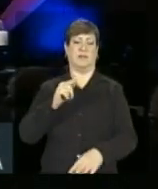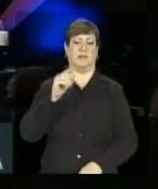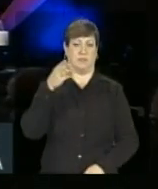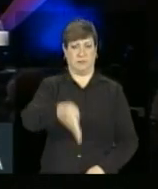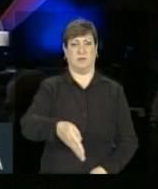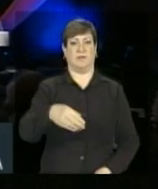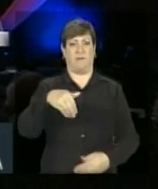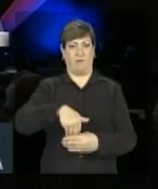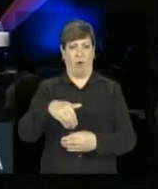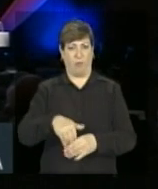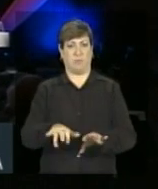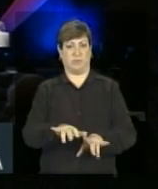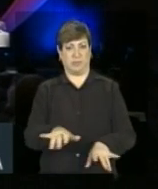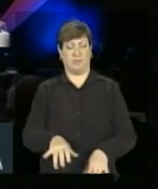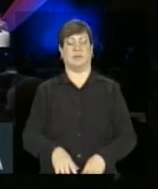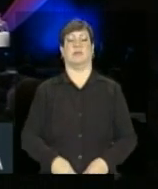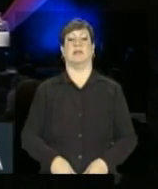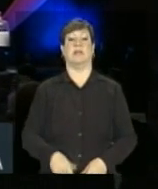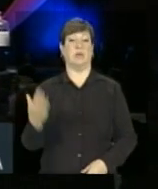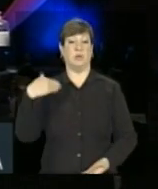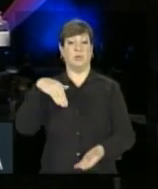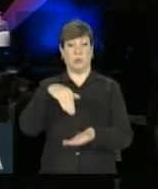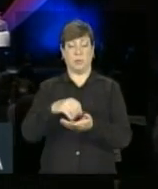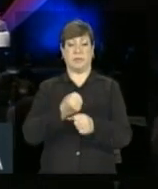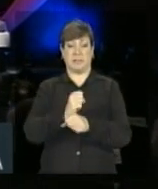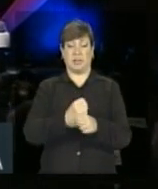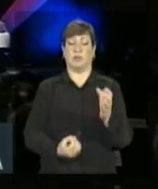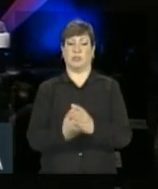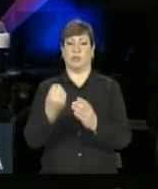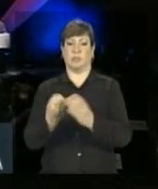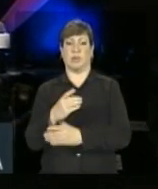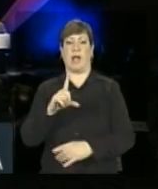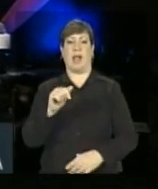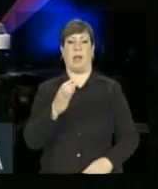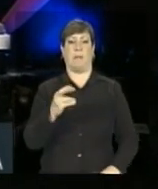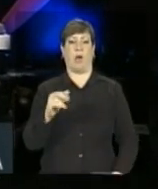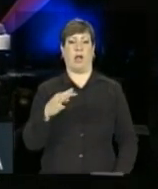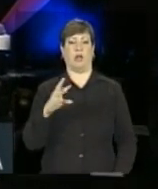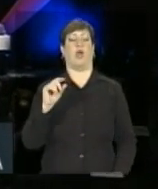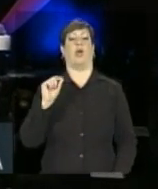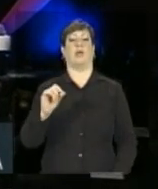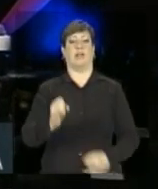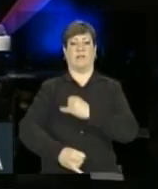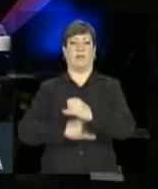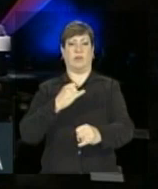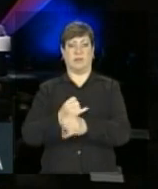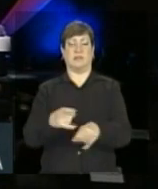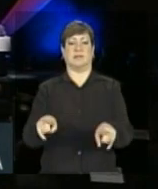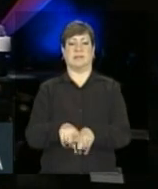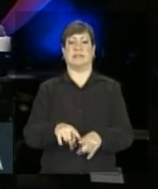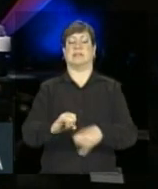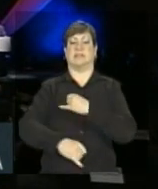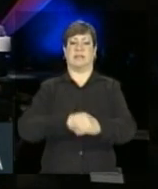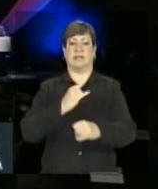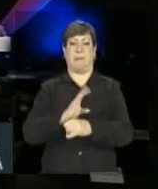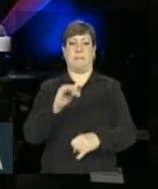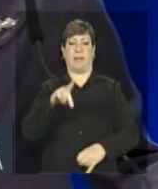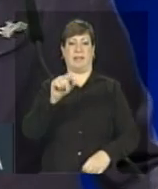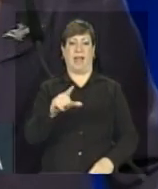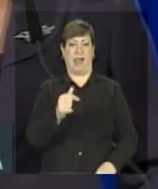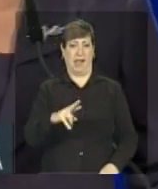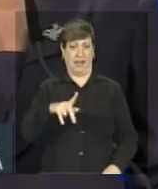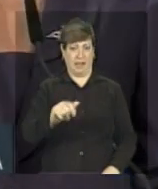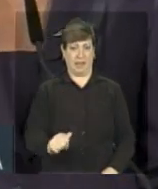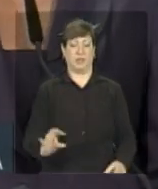Nos últimos anos, instalamos laboratórios de informática e conexões de banda larga em todas